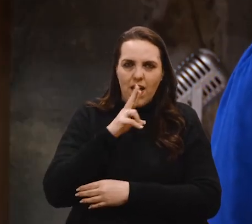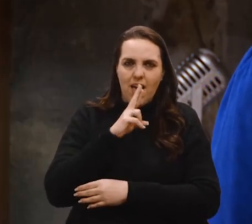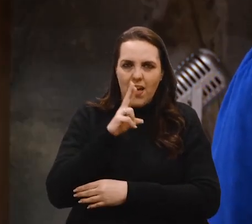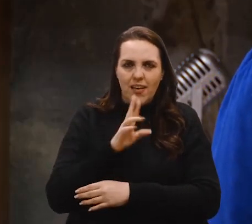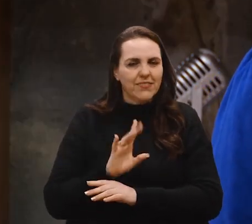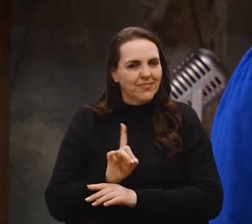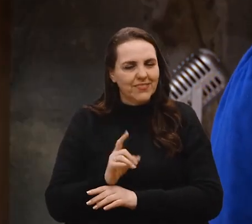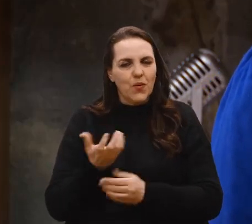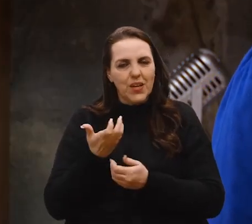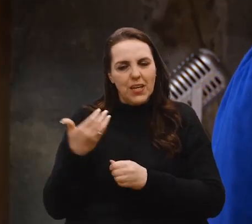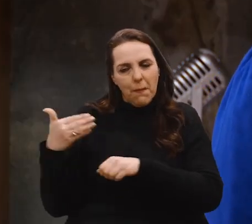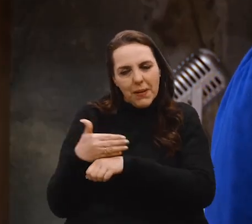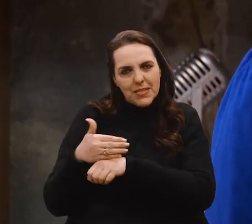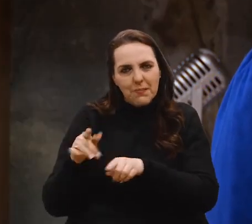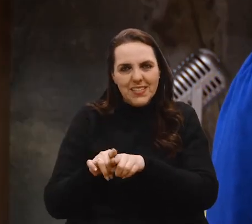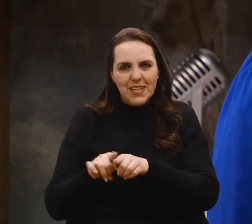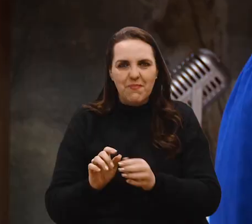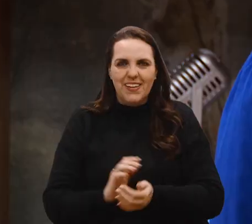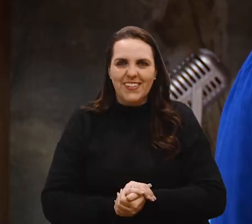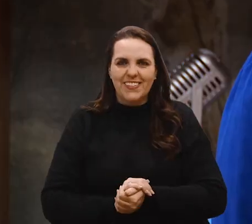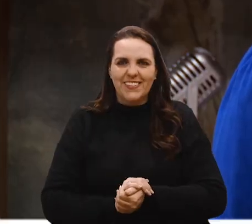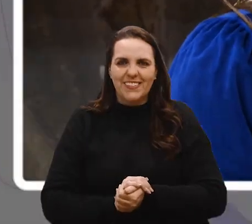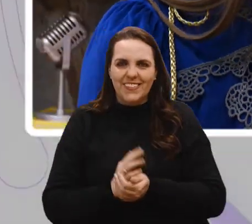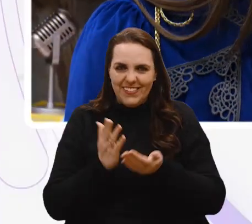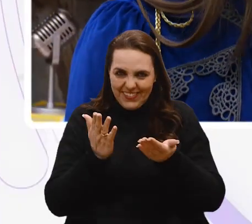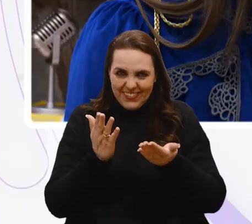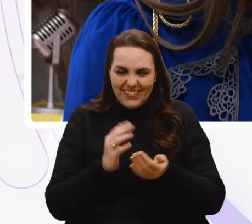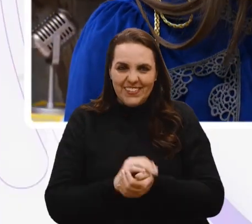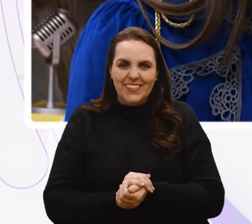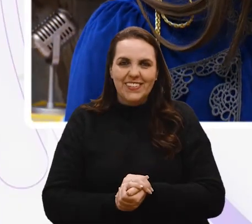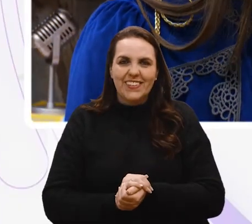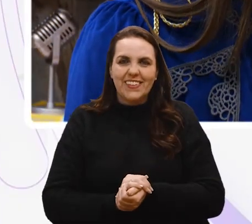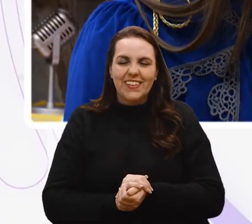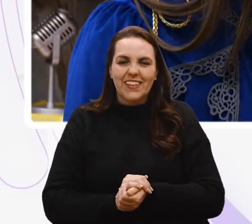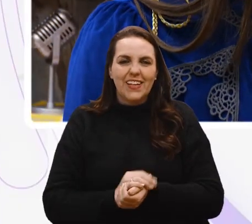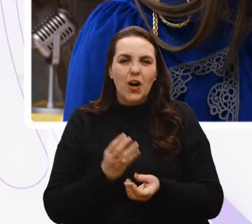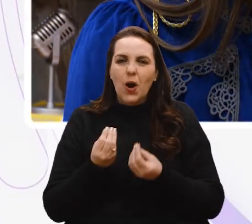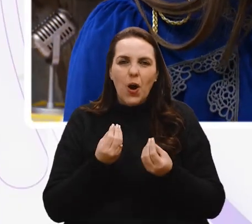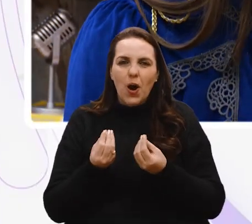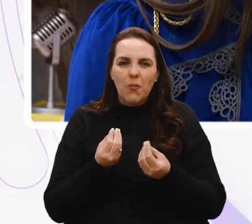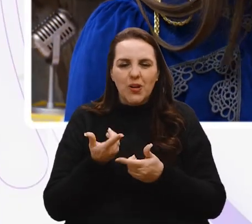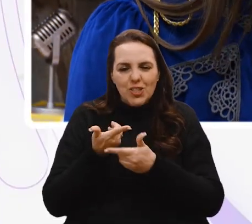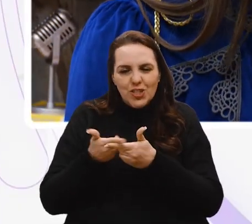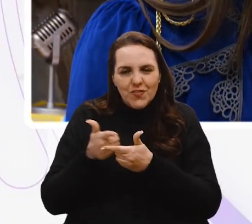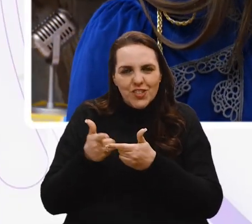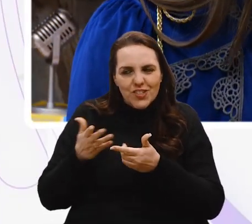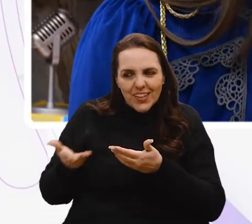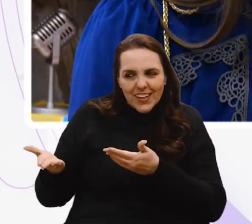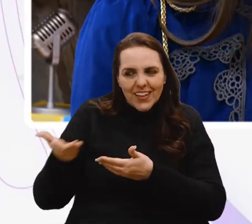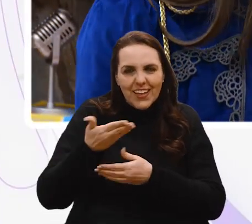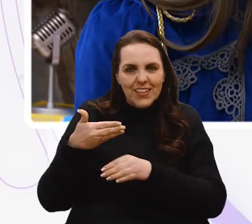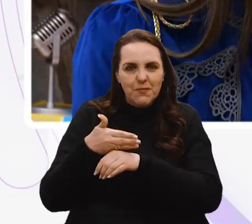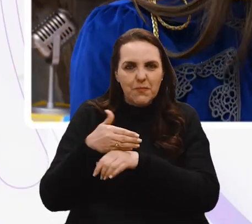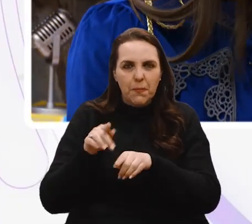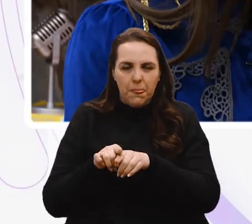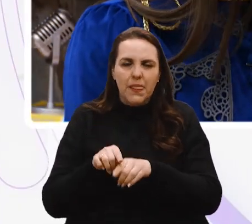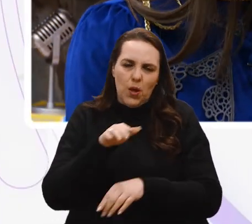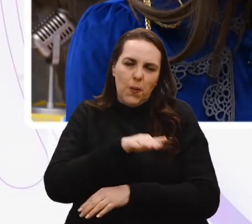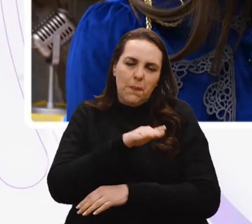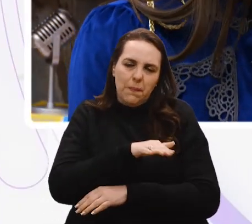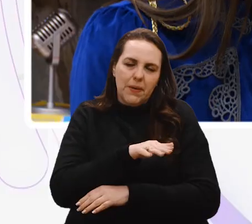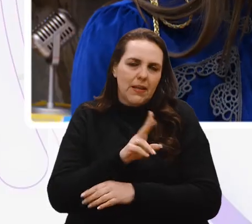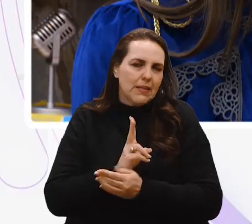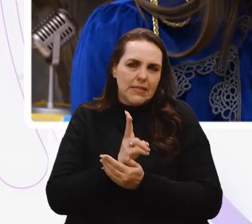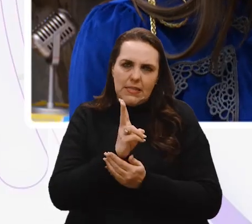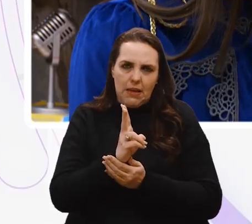participassem comigo. Tinha esse coração, né? Sim, de dividir. Sempre. Não, desde pequena, eu tinha